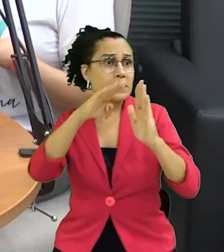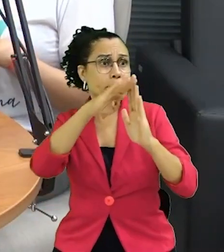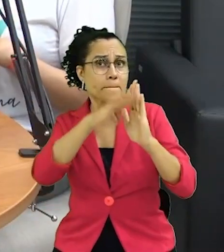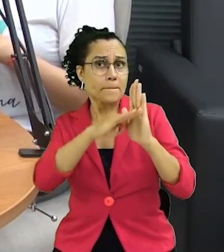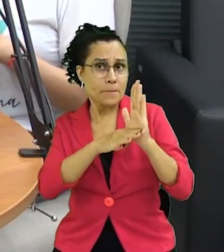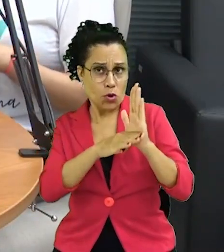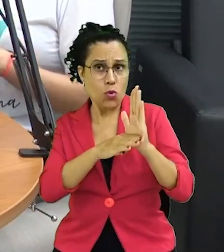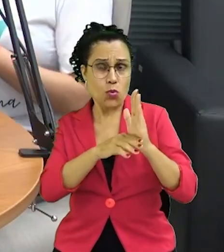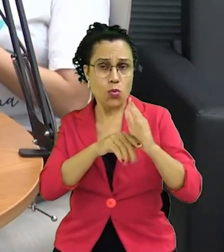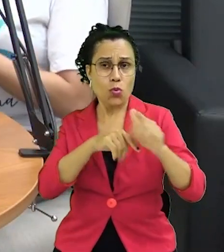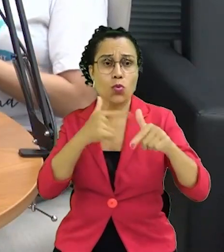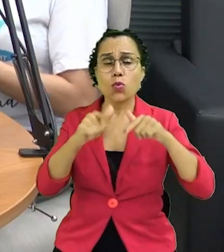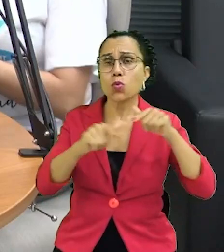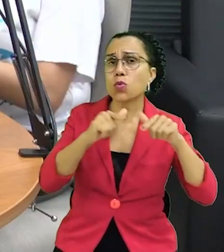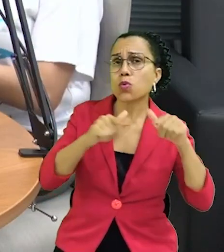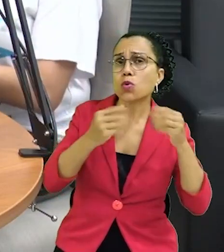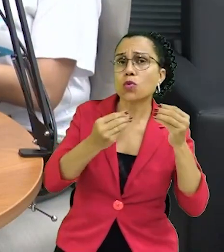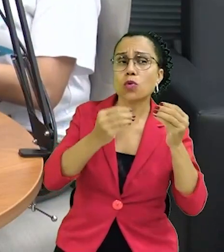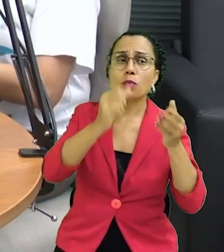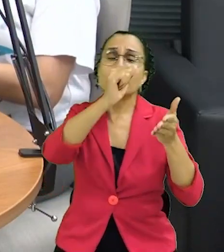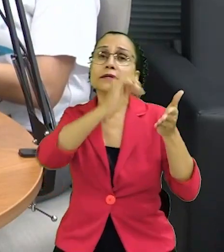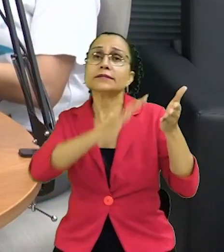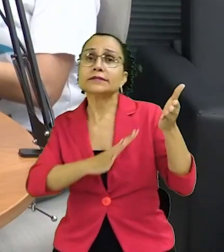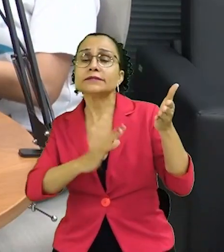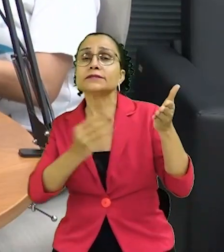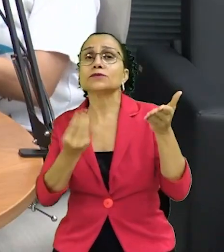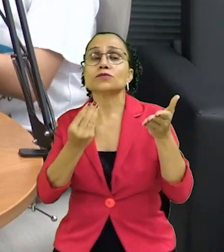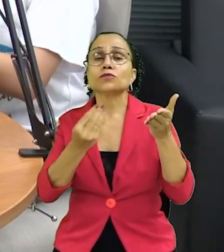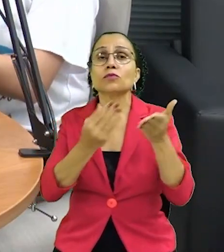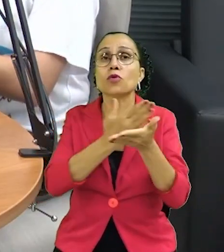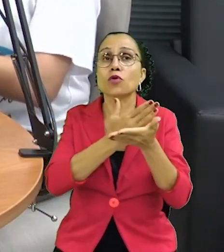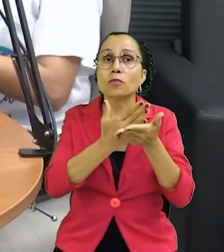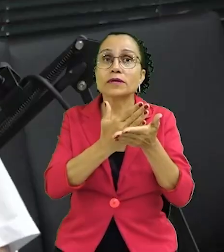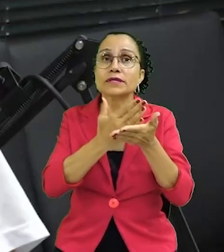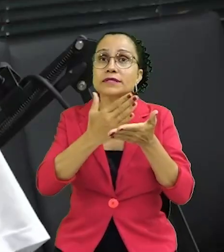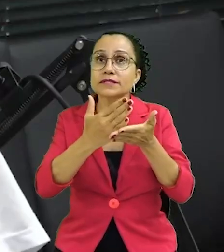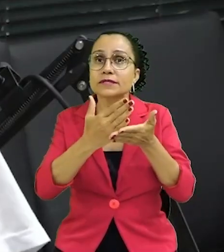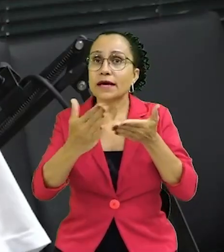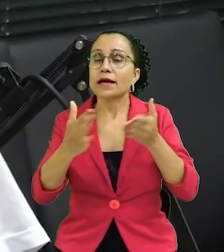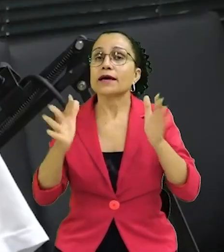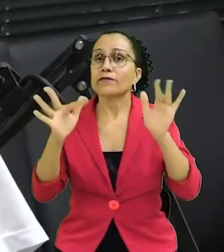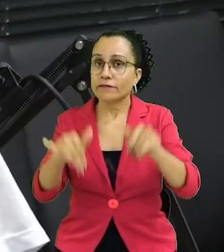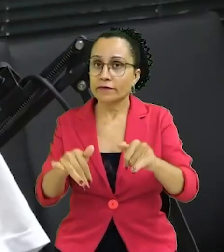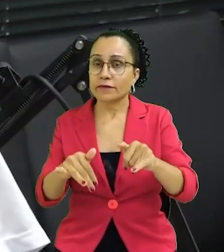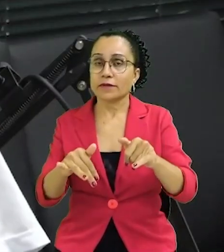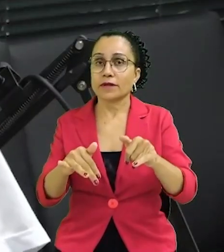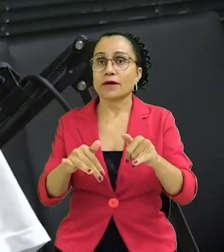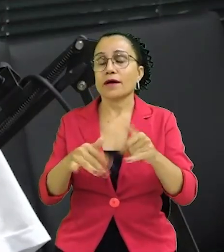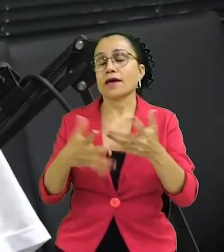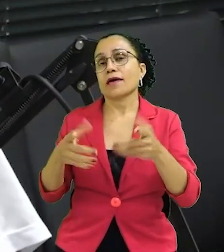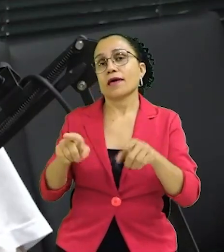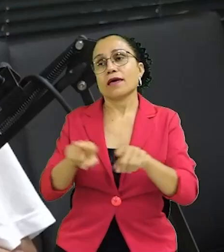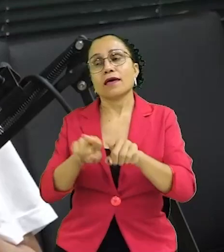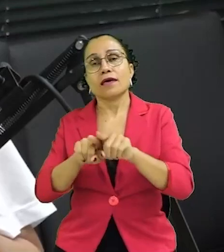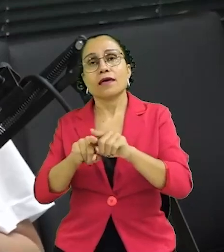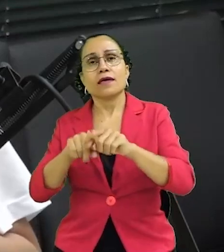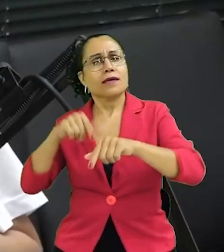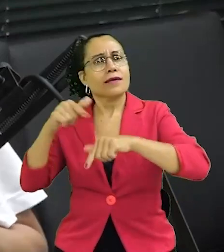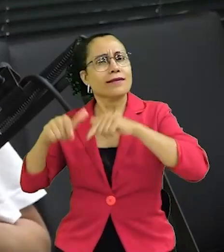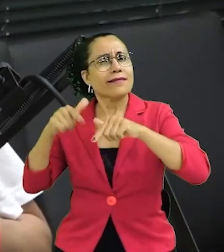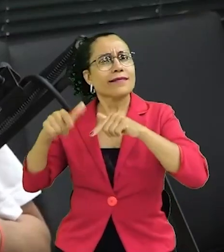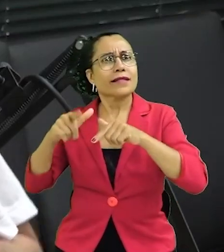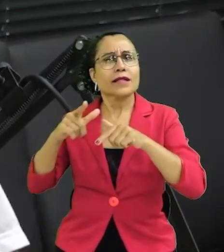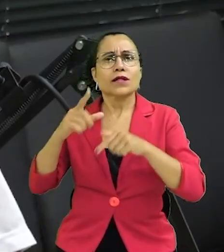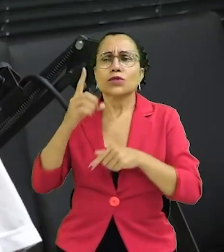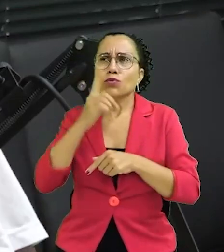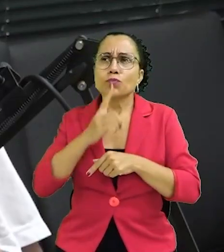programado. Ele precisa ter hora para começar e para terminar. E essas atividades não precisam ser programadas. Ela pode durar um domingo